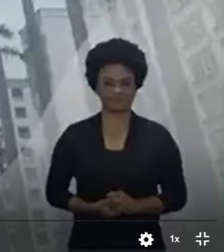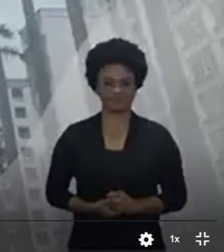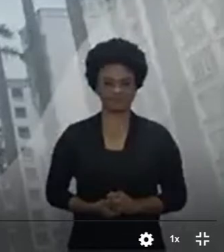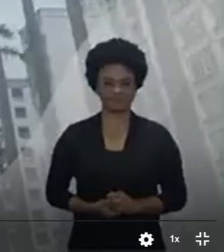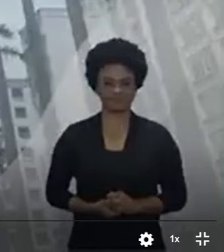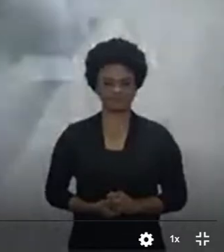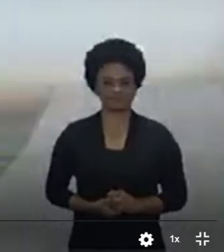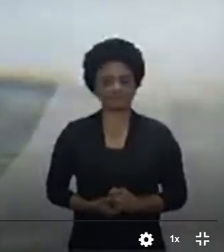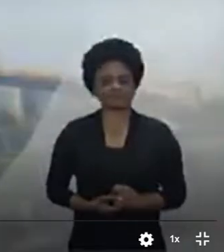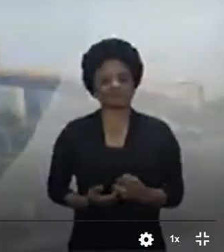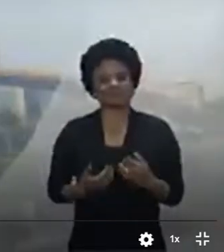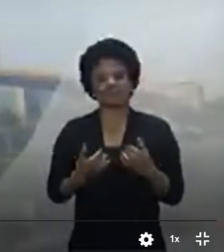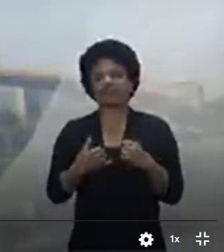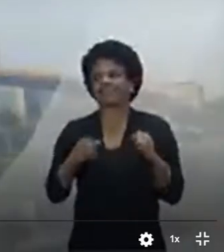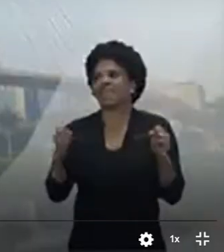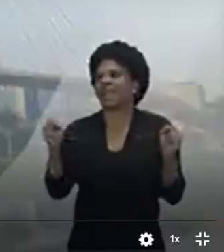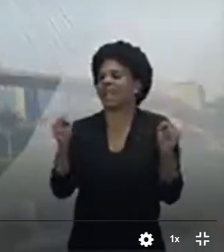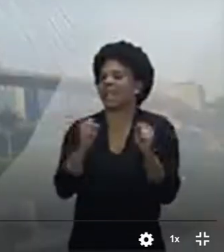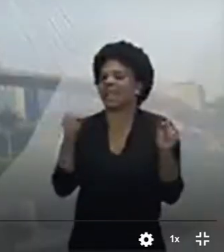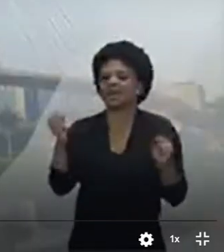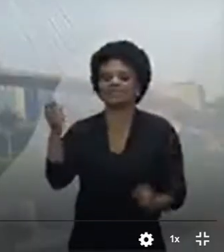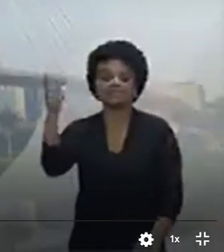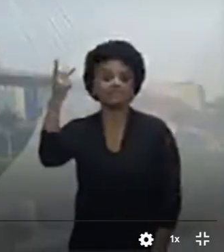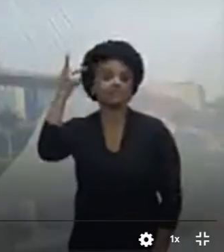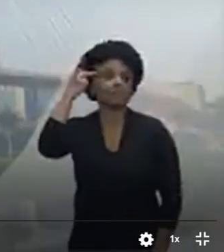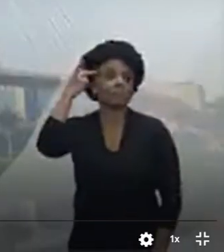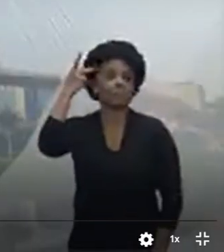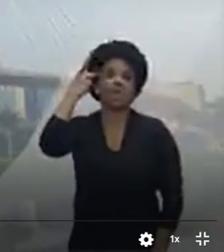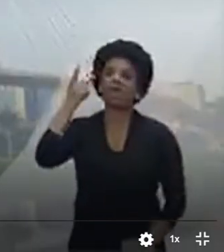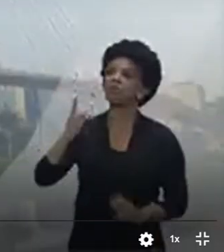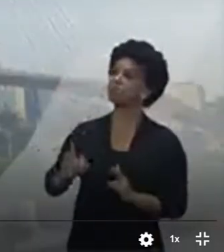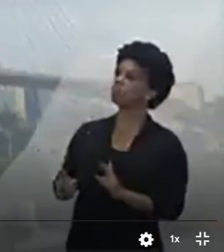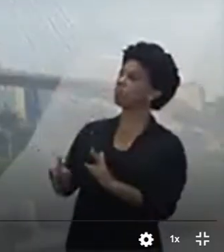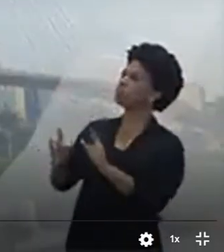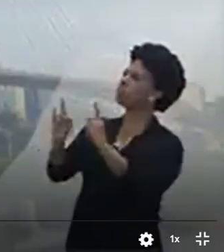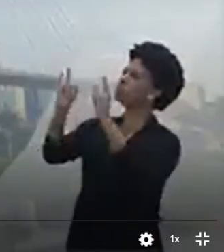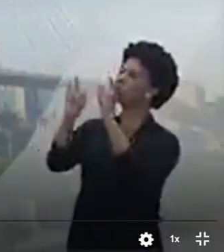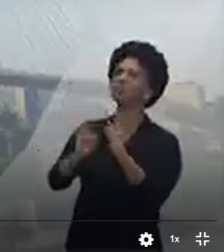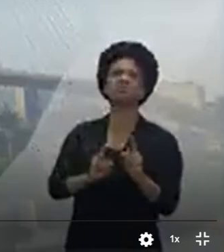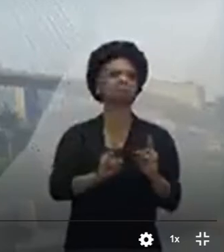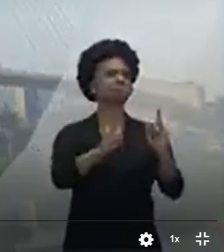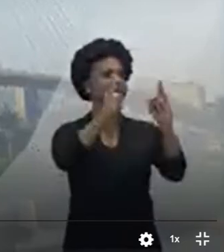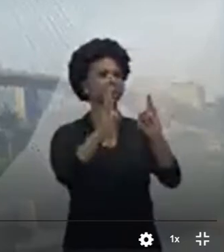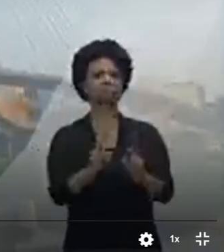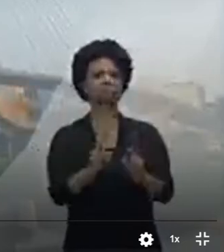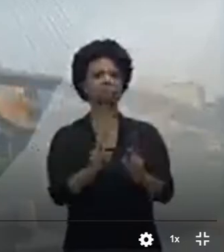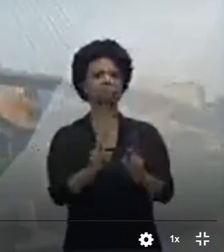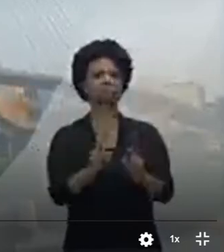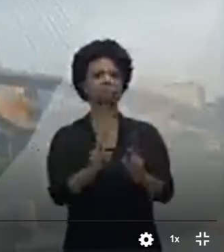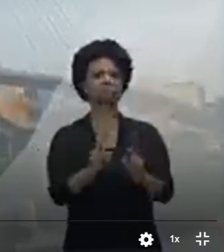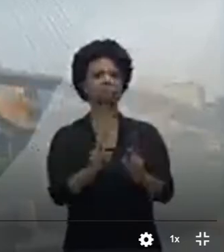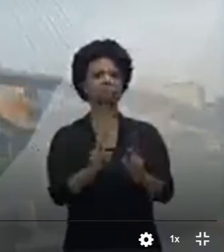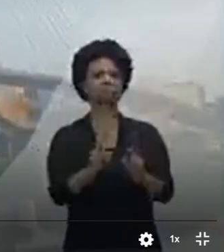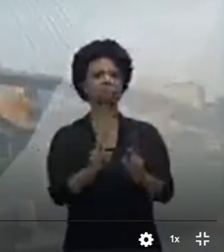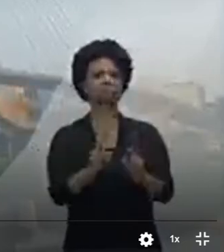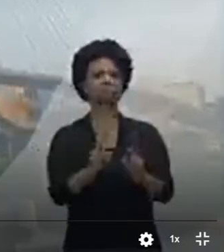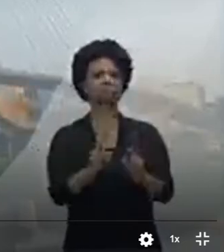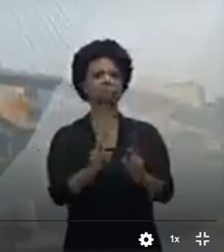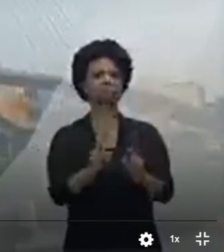Ai, como eu adoro São Paulo. Todos esses prédios lindos, construções acontecendo o tempo todo. Não tem